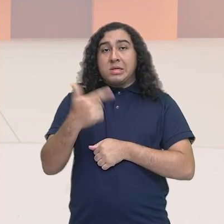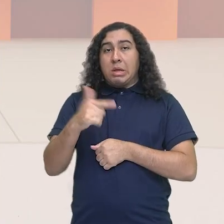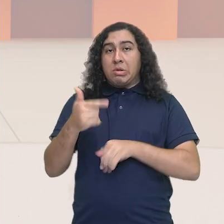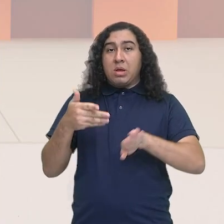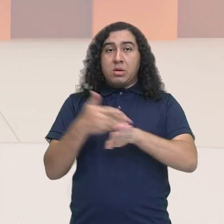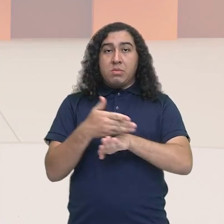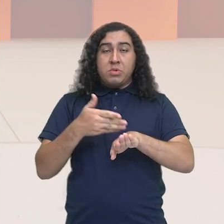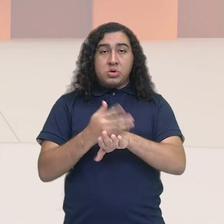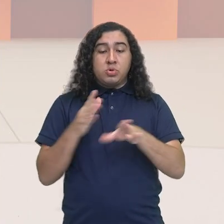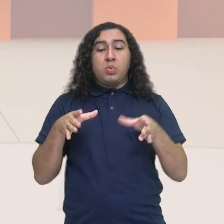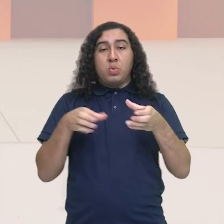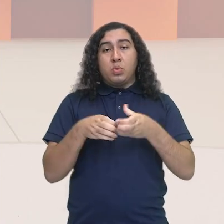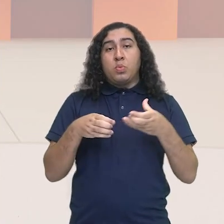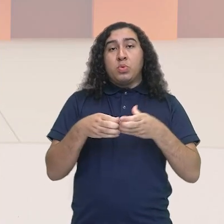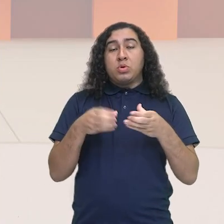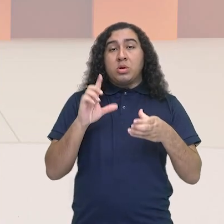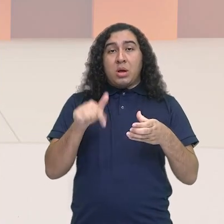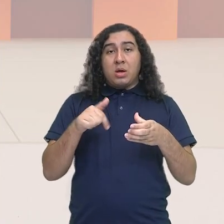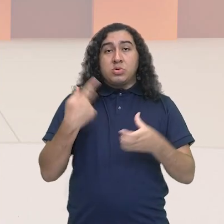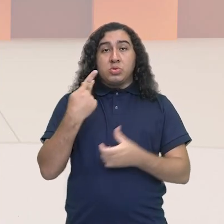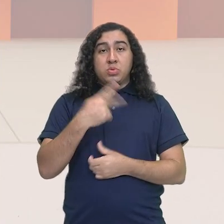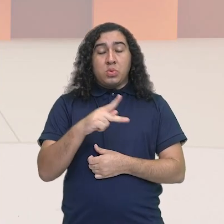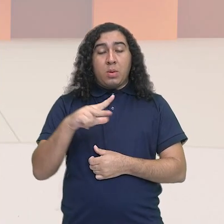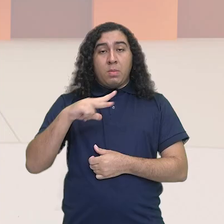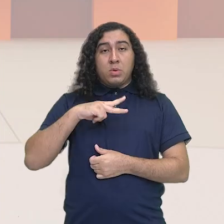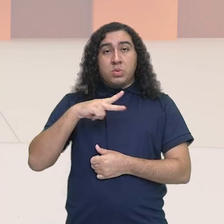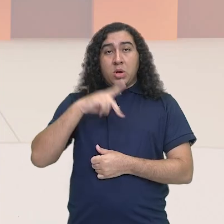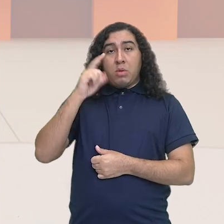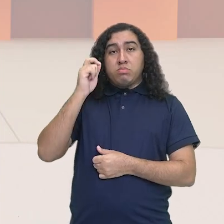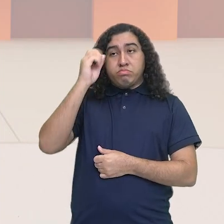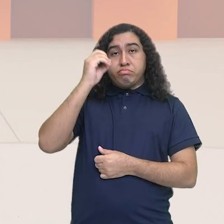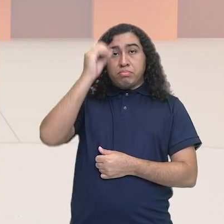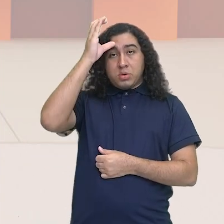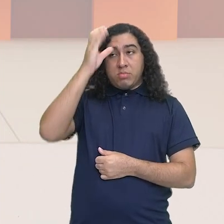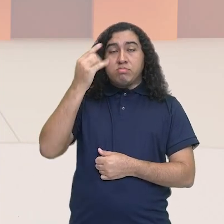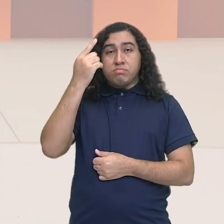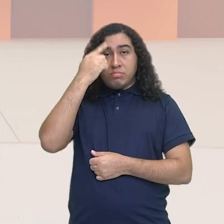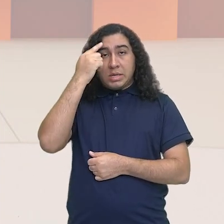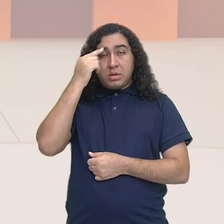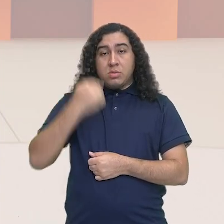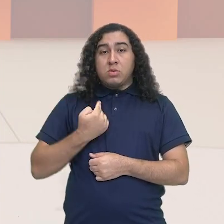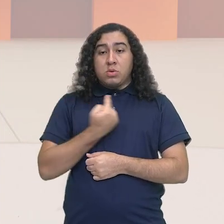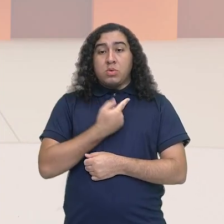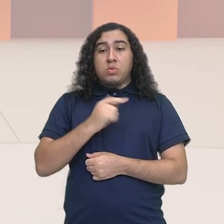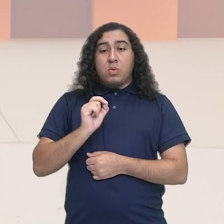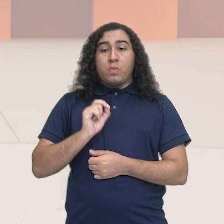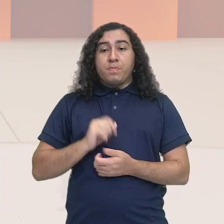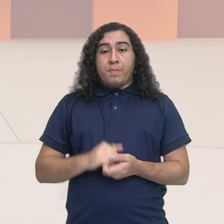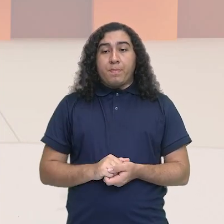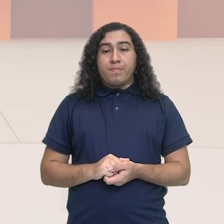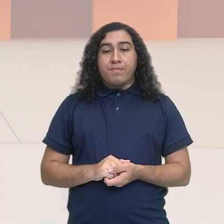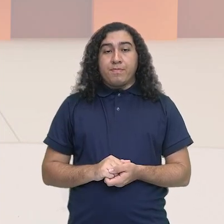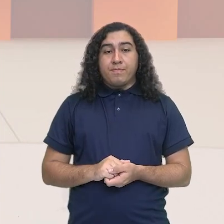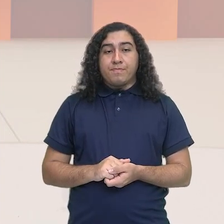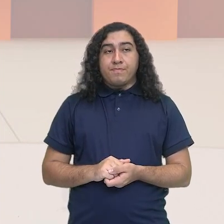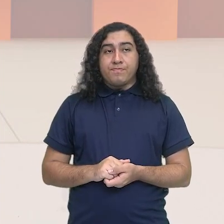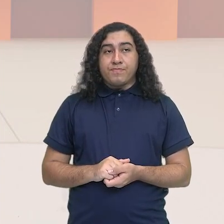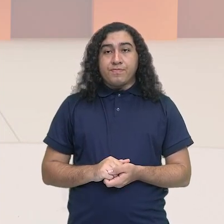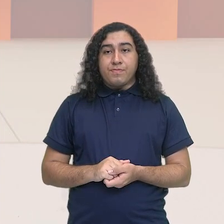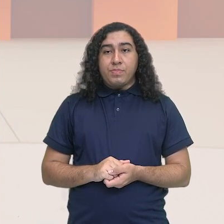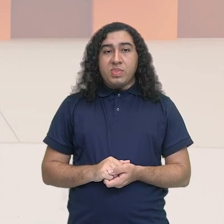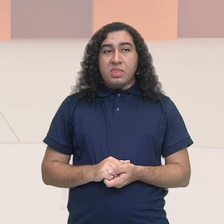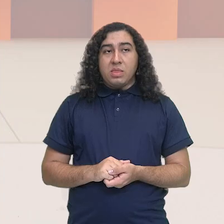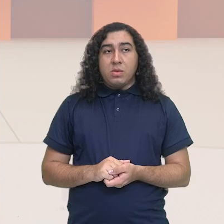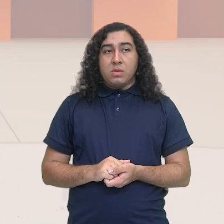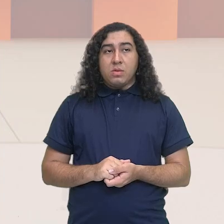na formação de sua individualidade. Imaginam, nós estamos vendo aqui, nesse VT, por